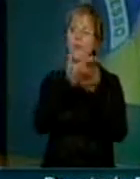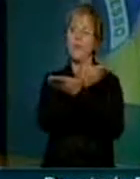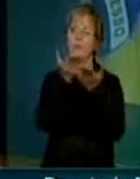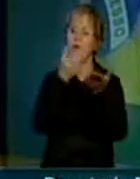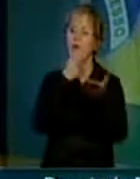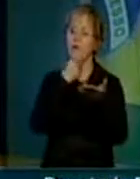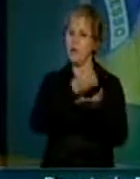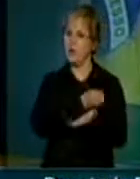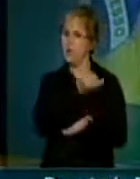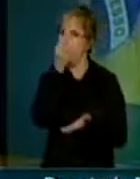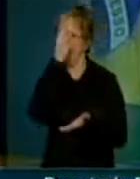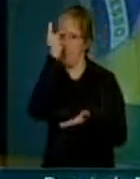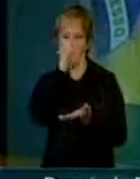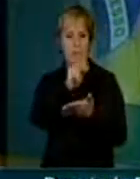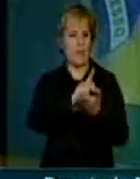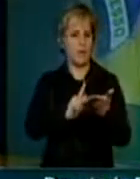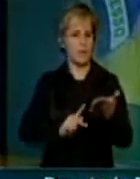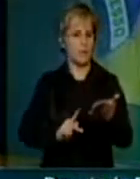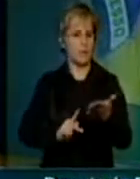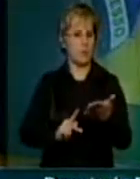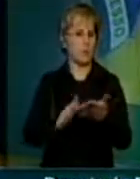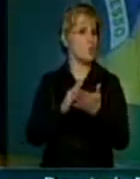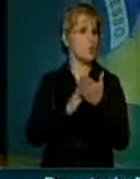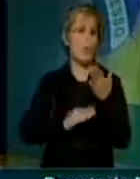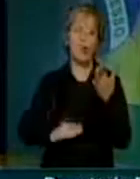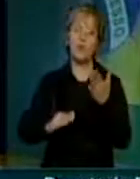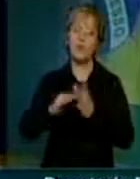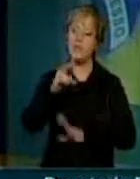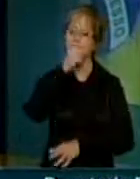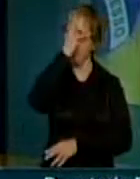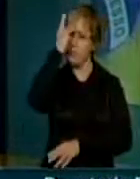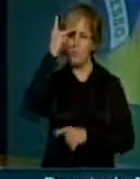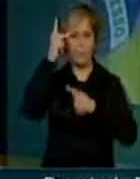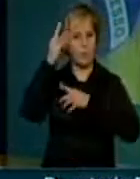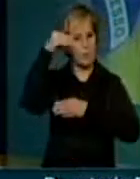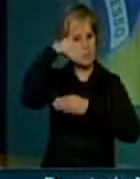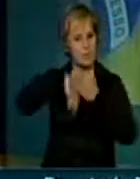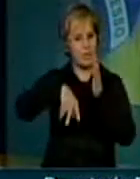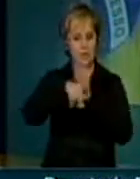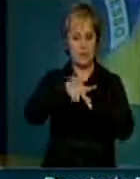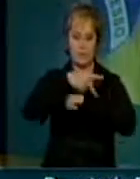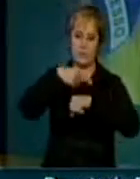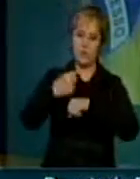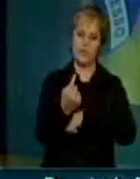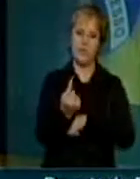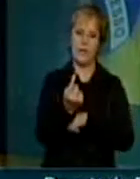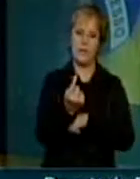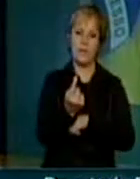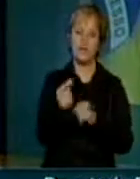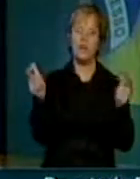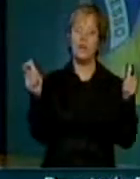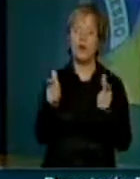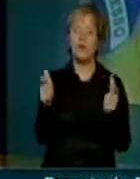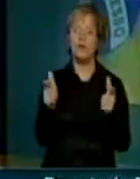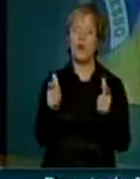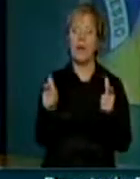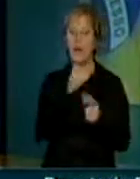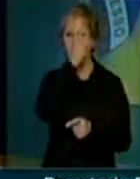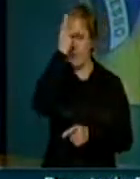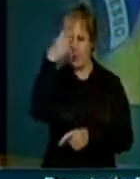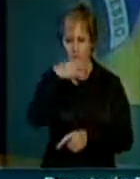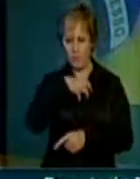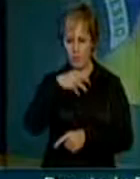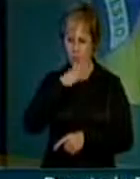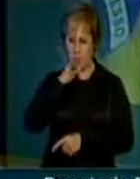os poetas, todos cabem dentro dele. Um país onde ninguém se sinta excluído dele, ninguém